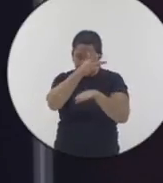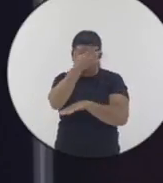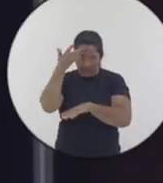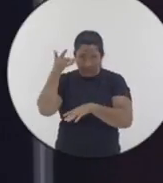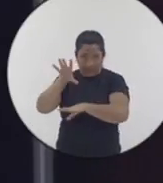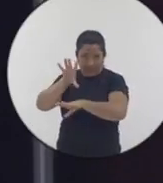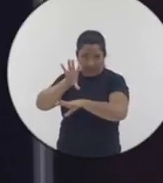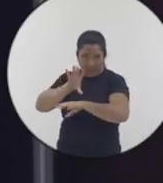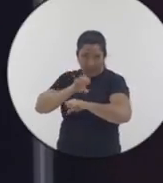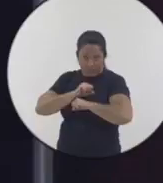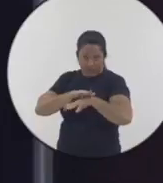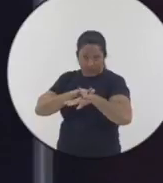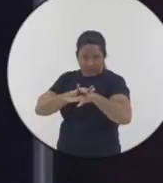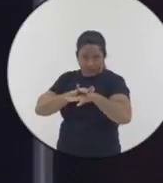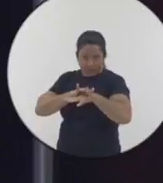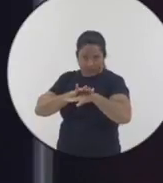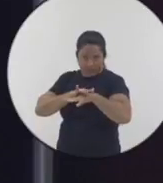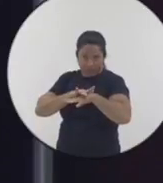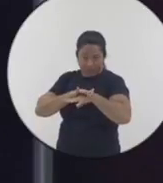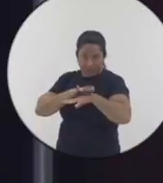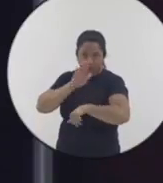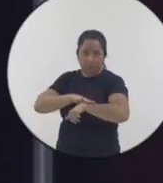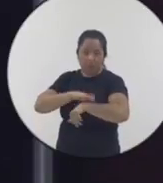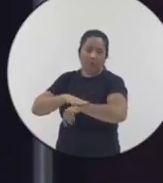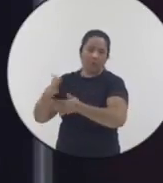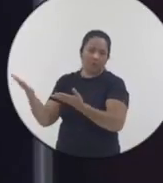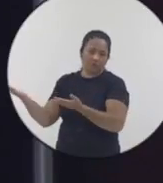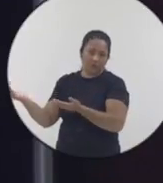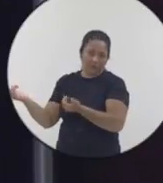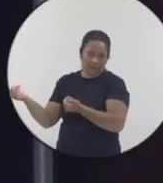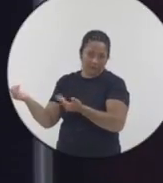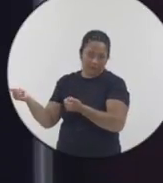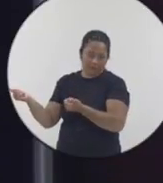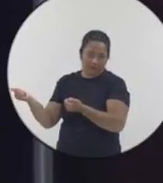na adolescência por essas pessoas. Outra questão